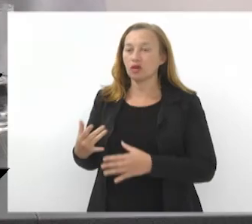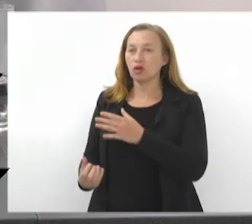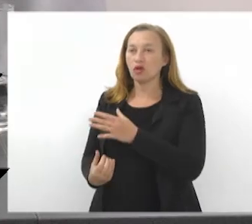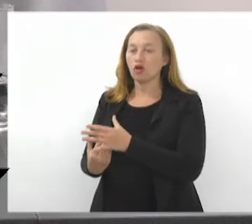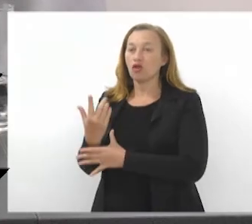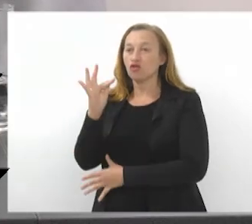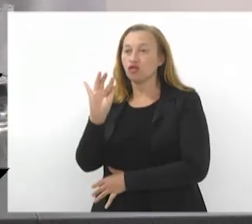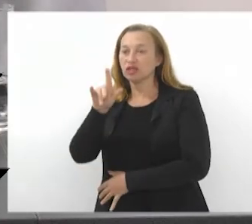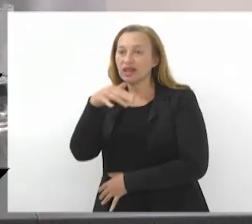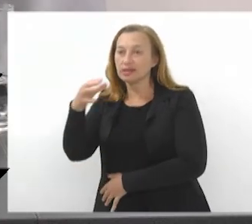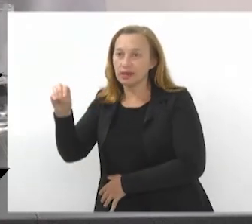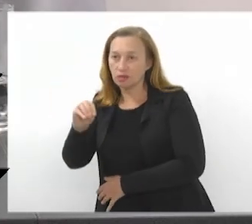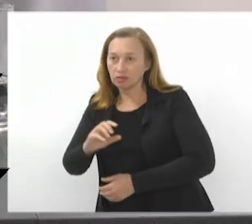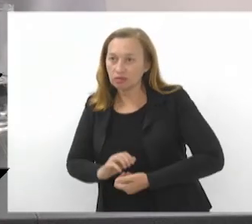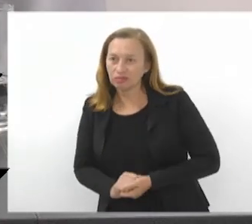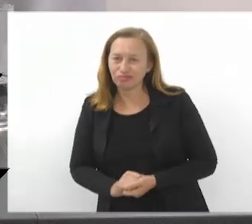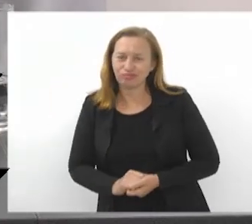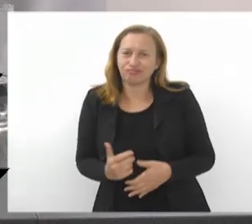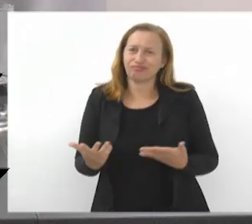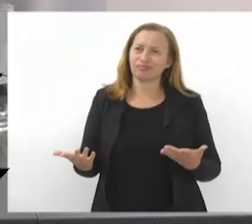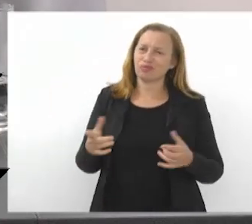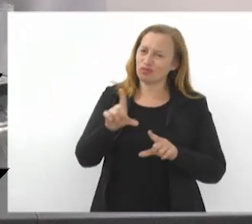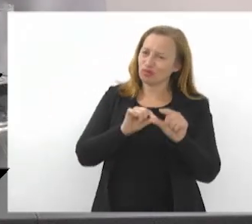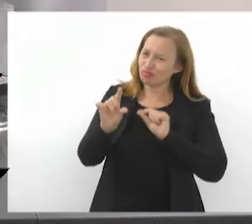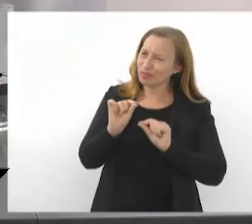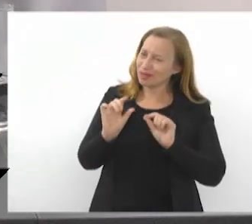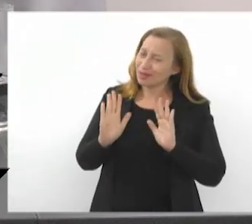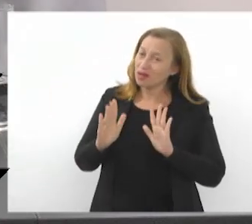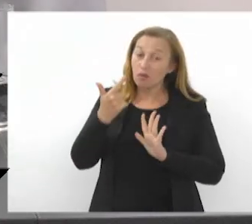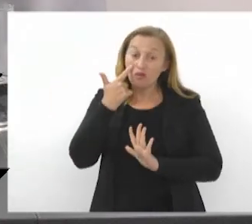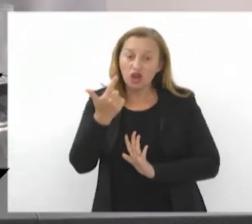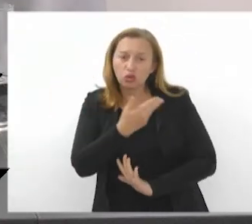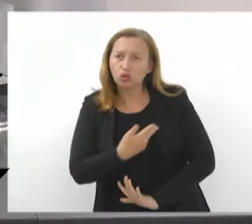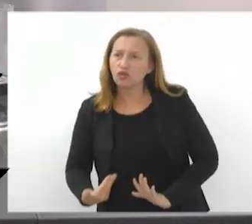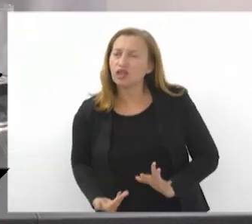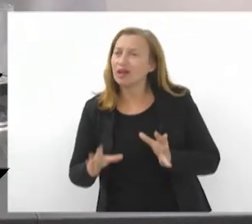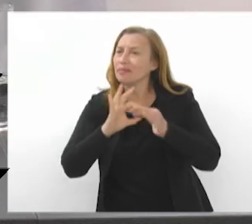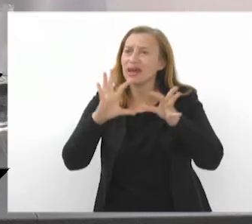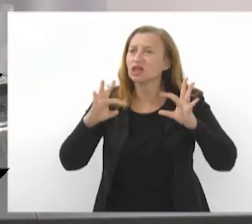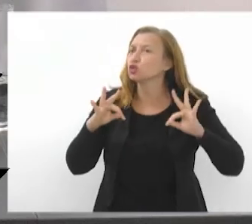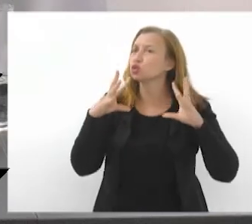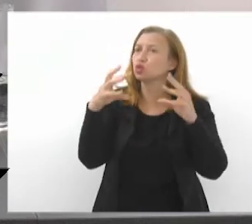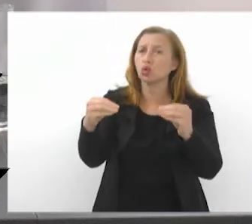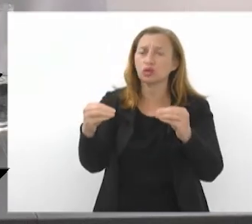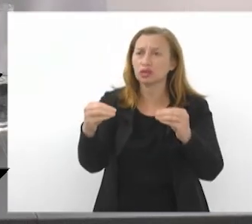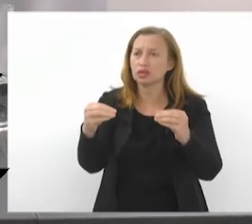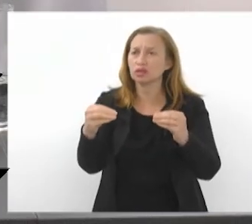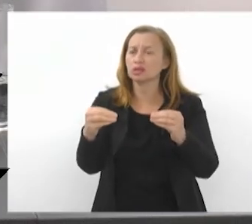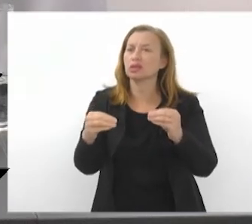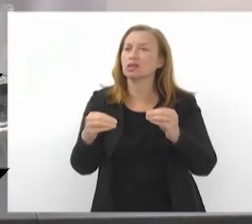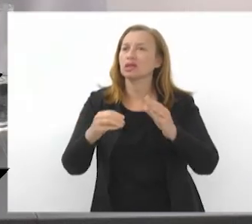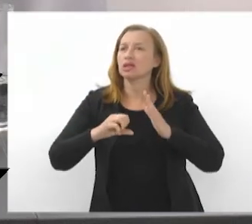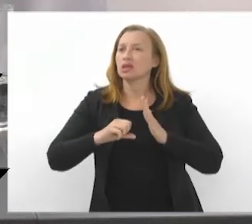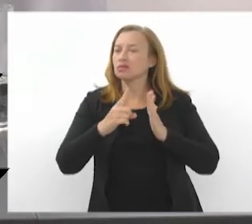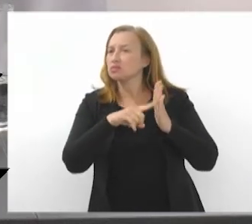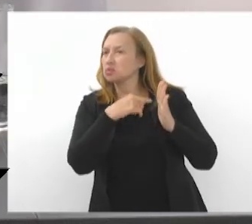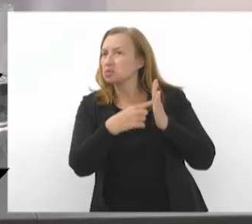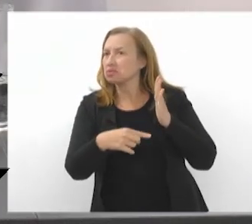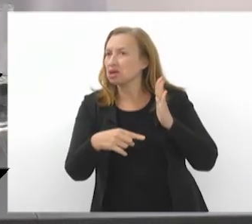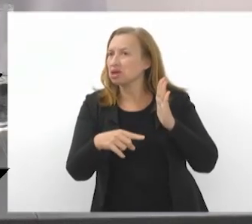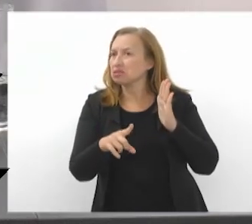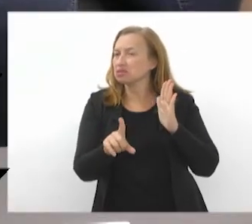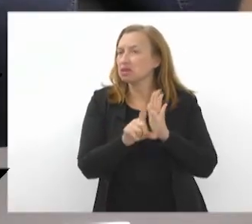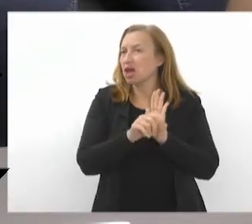dessa intempestiva é absolutamente É bom equivocado. dizer que o governador sancionou todas essas Não, mas leis o que eu sem digo é o veto. seguinte, se Sancionou ainda- a primeira